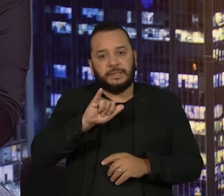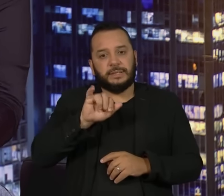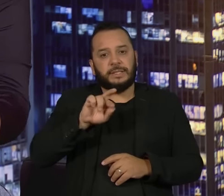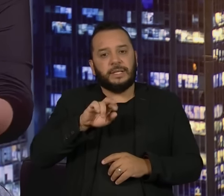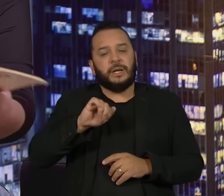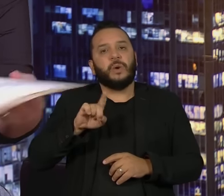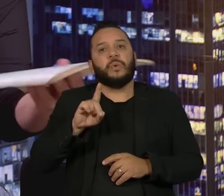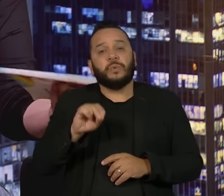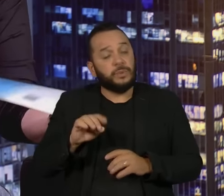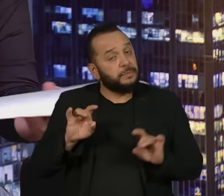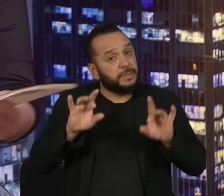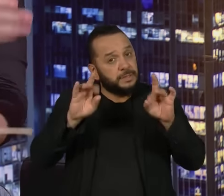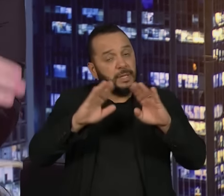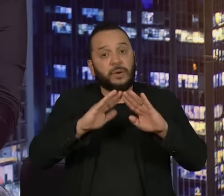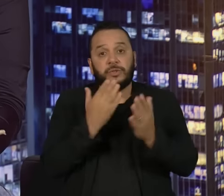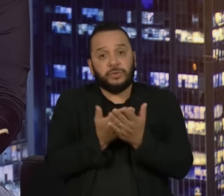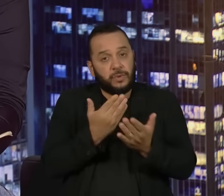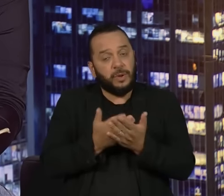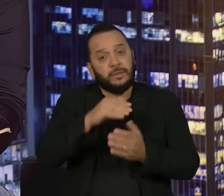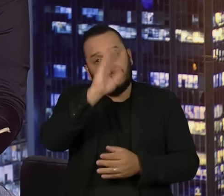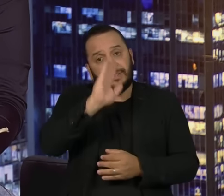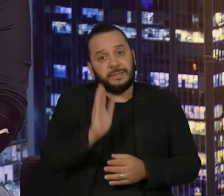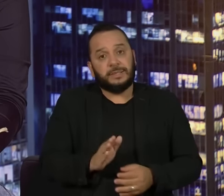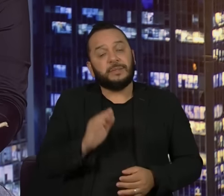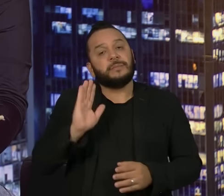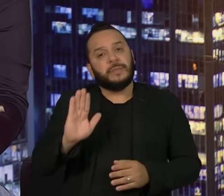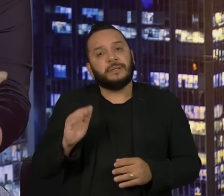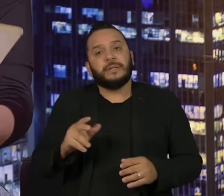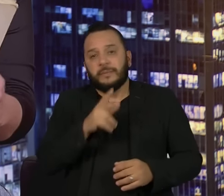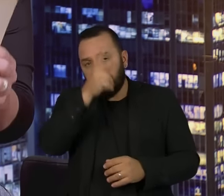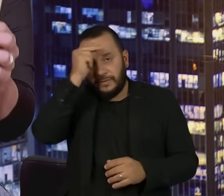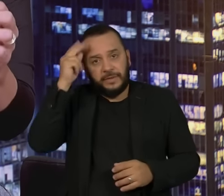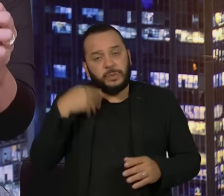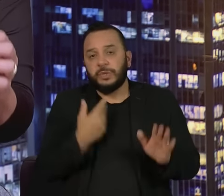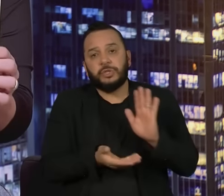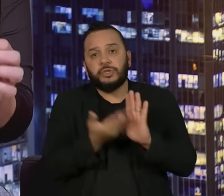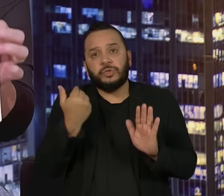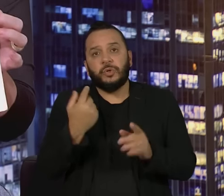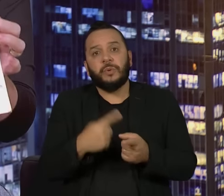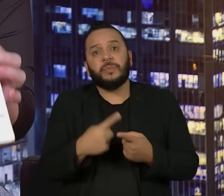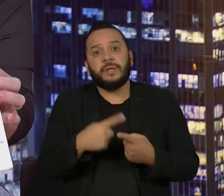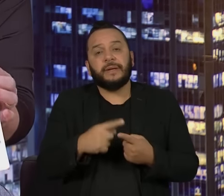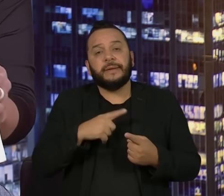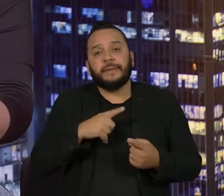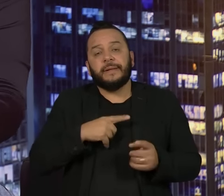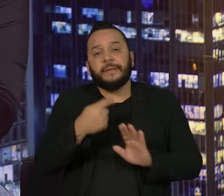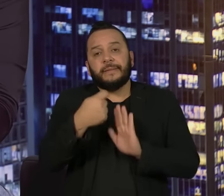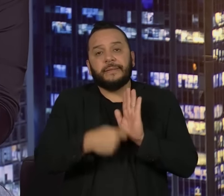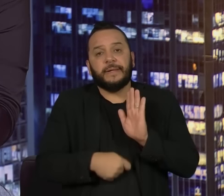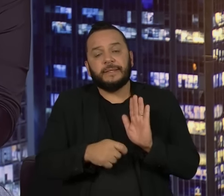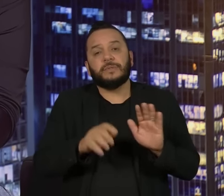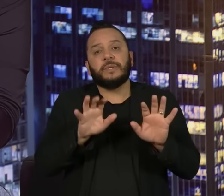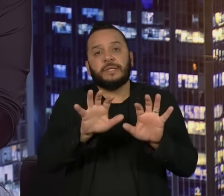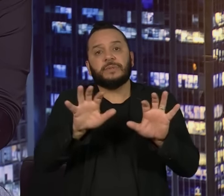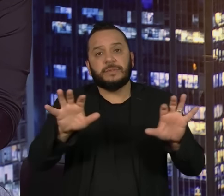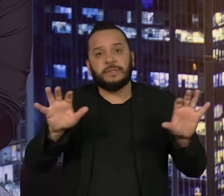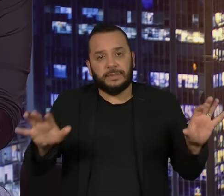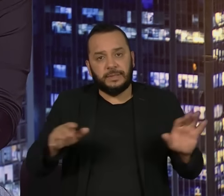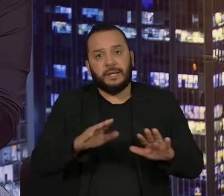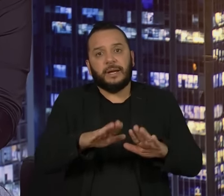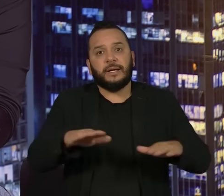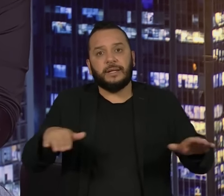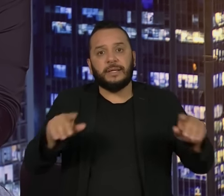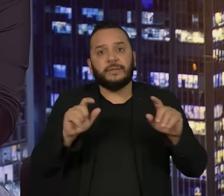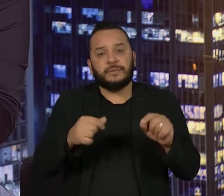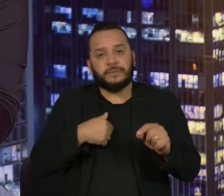brasileiras, a prefeitura recolheu devido a essa pressão. Disseram que esse livro não devia ser lido porque o texto induziria as crianças a